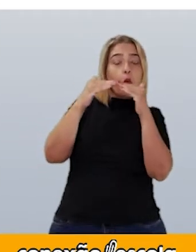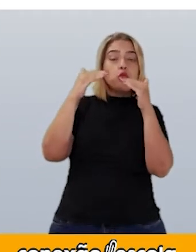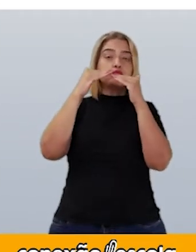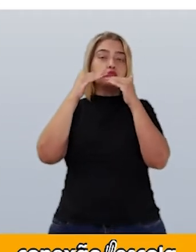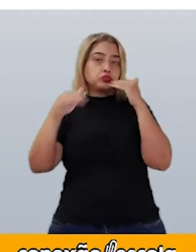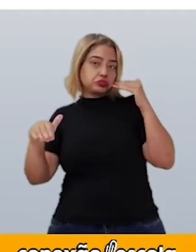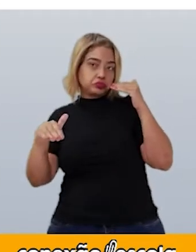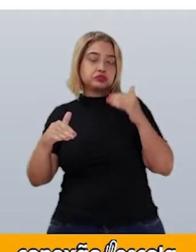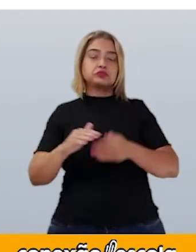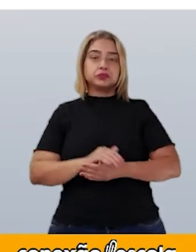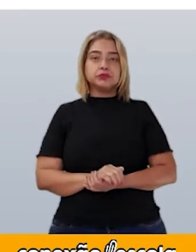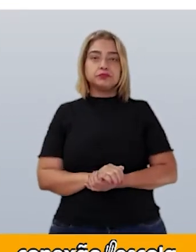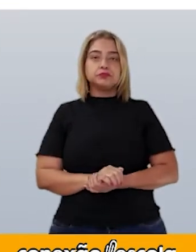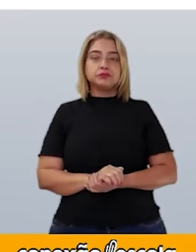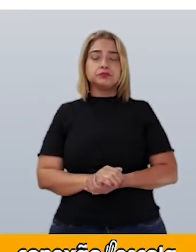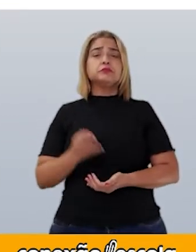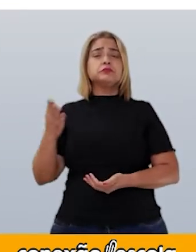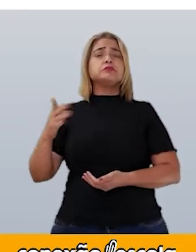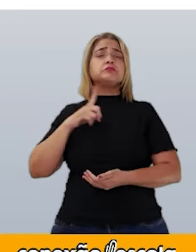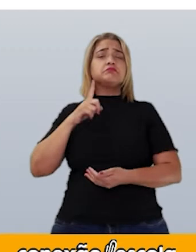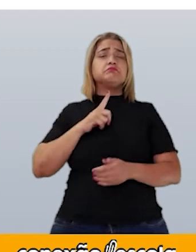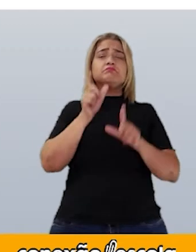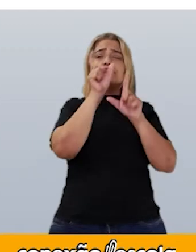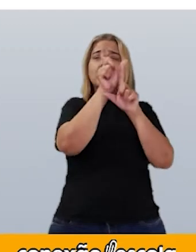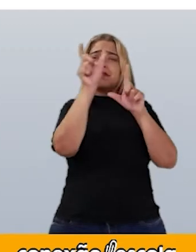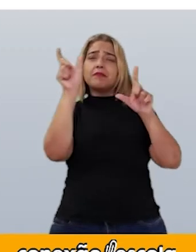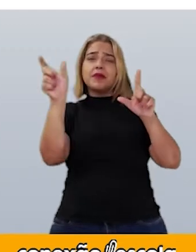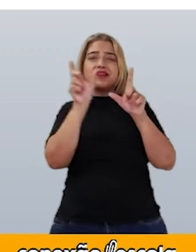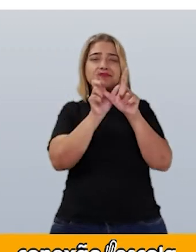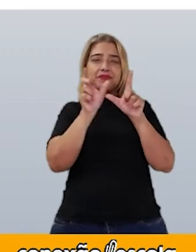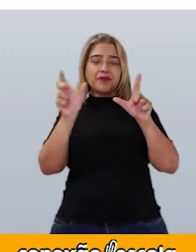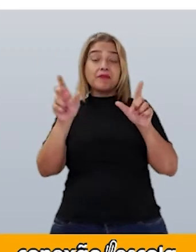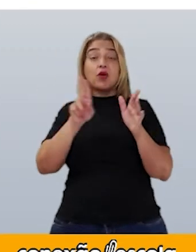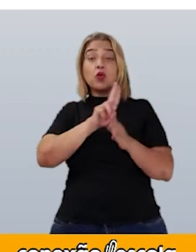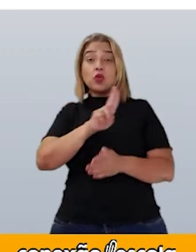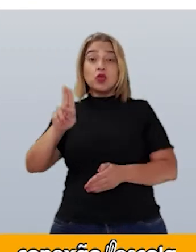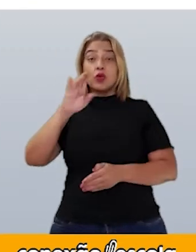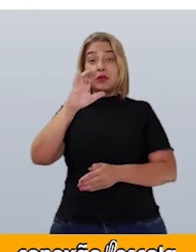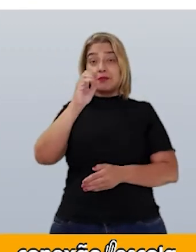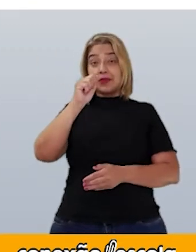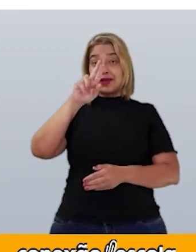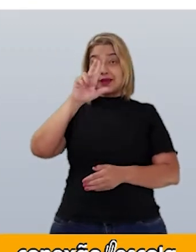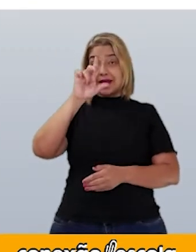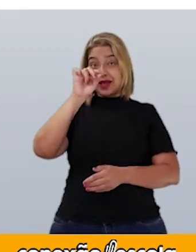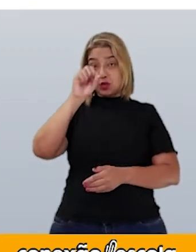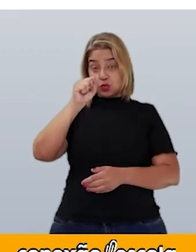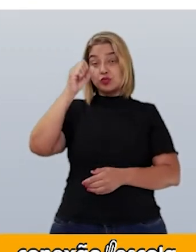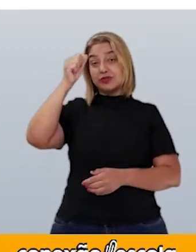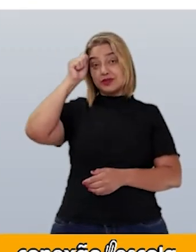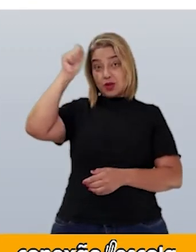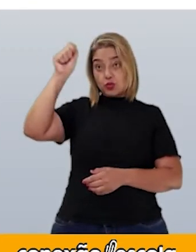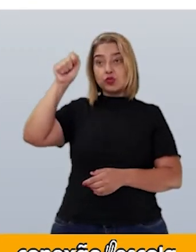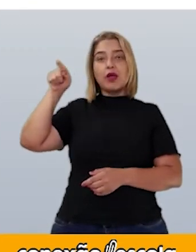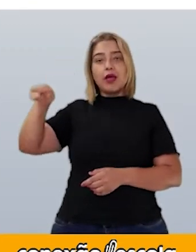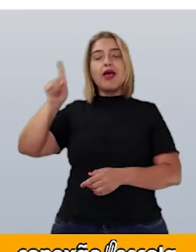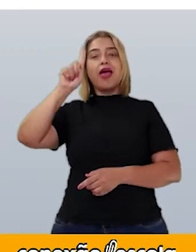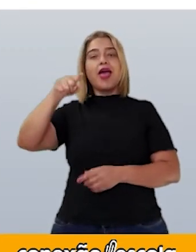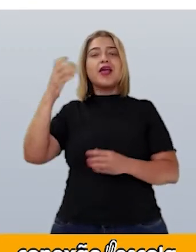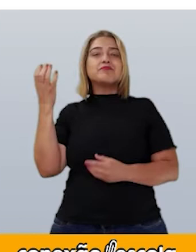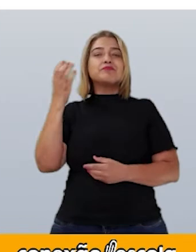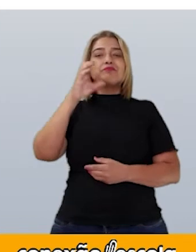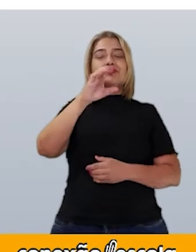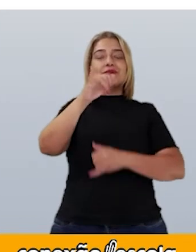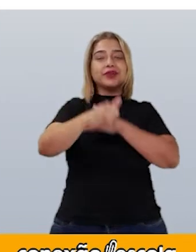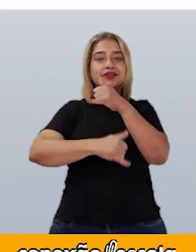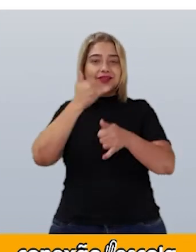discordam dela. Essa série de cartoons de Carlos Ruas foi publicada na internet, em uma rede